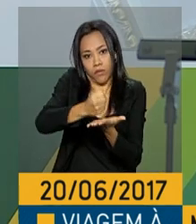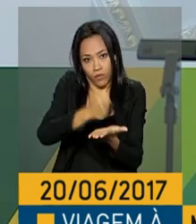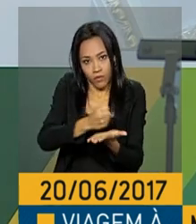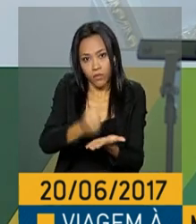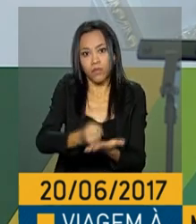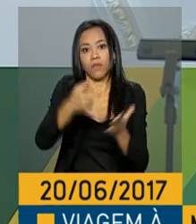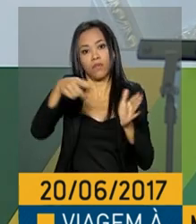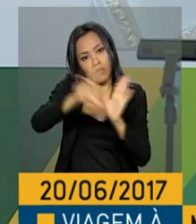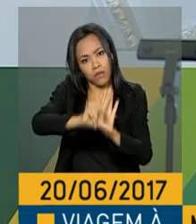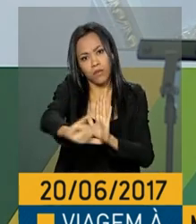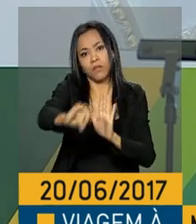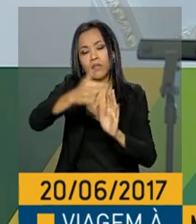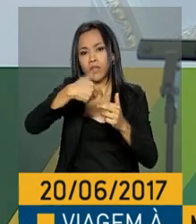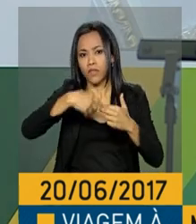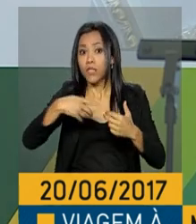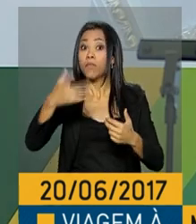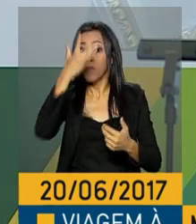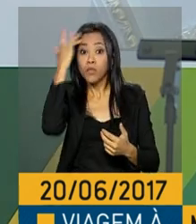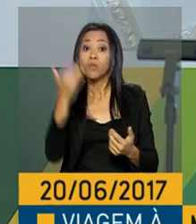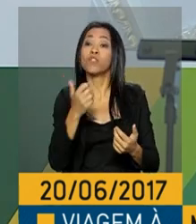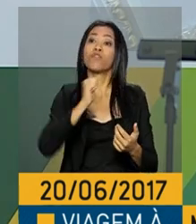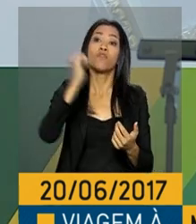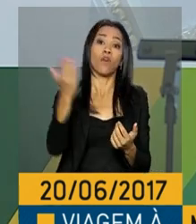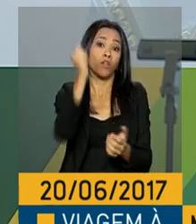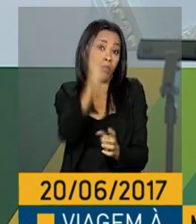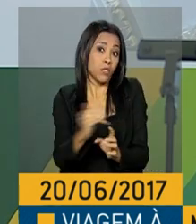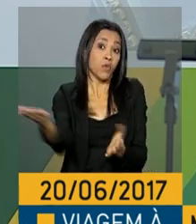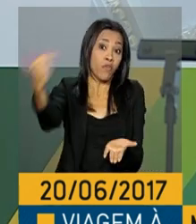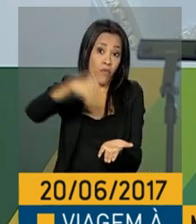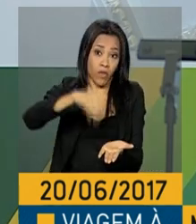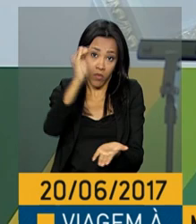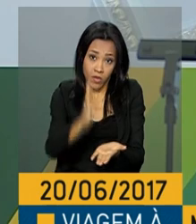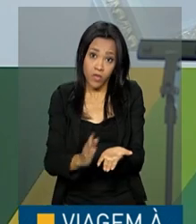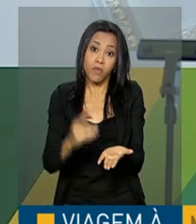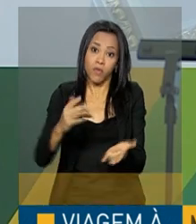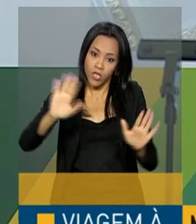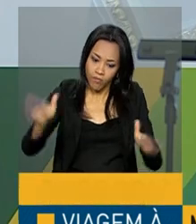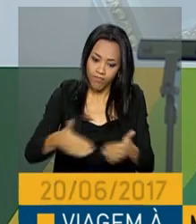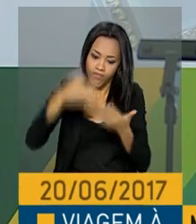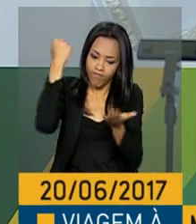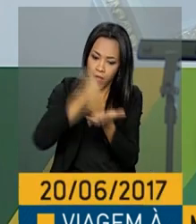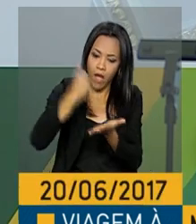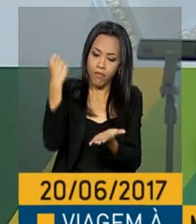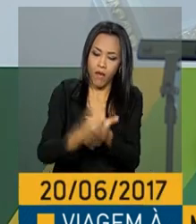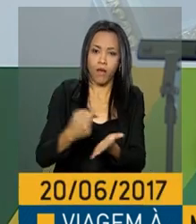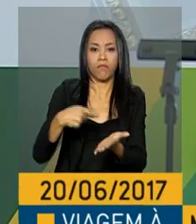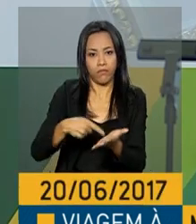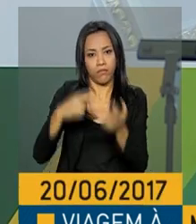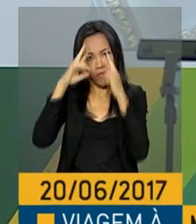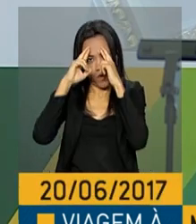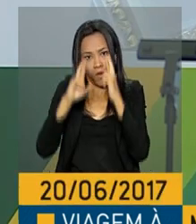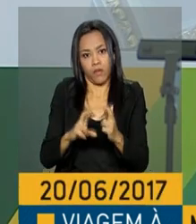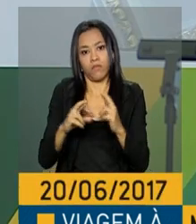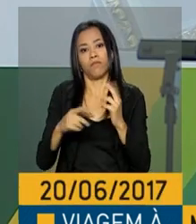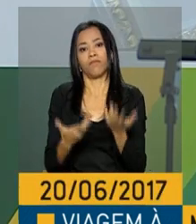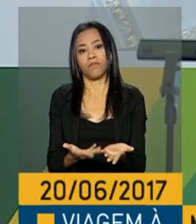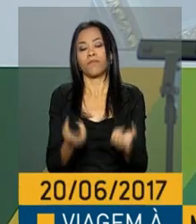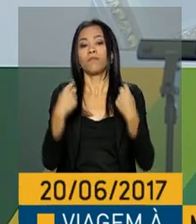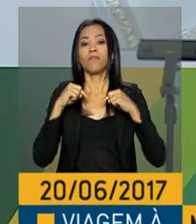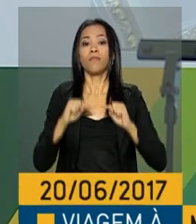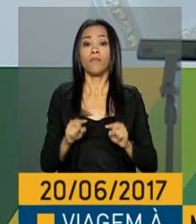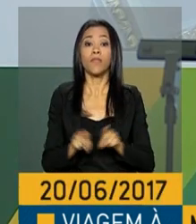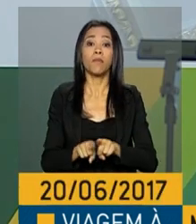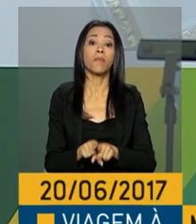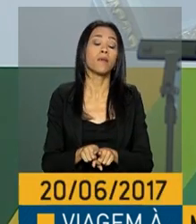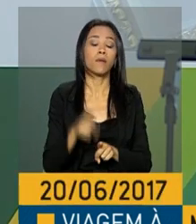estrangeiros nacionais que firmam os seus contratos de investimentos no nosso país. Estamos também, e não ficamos, veja